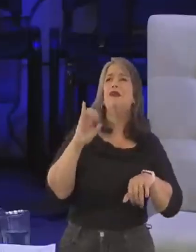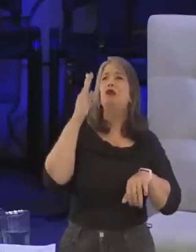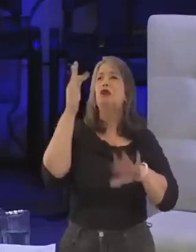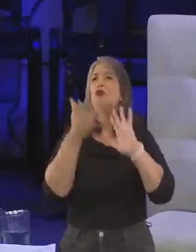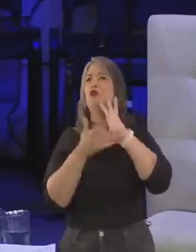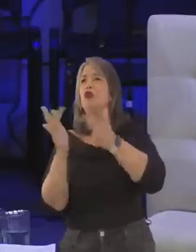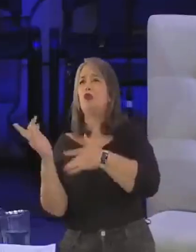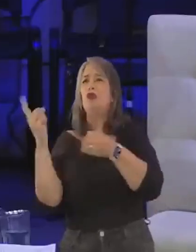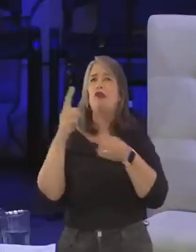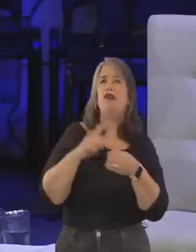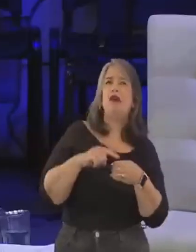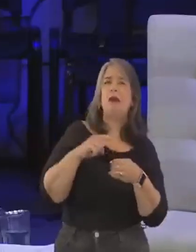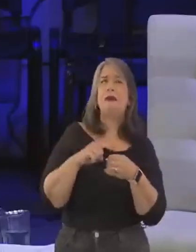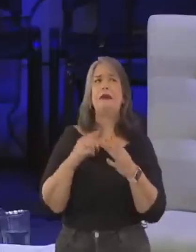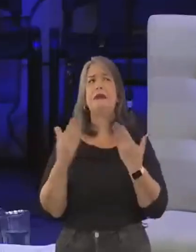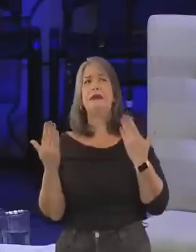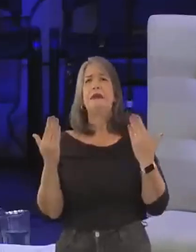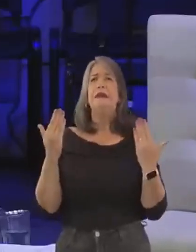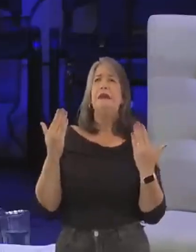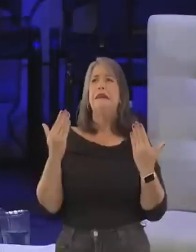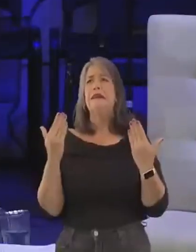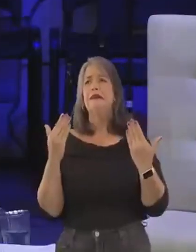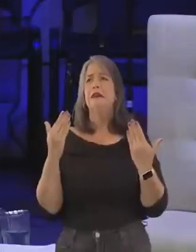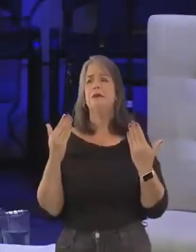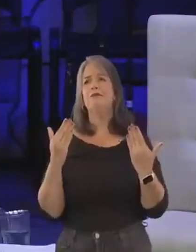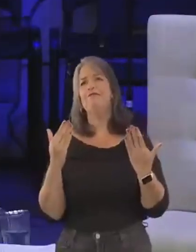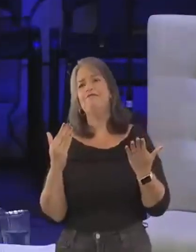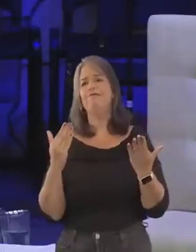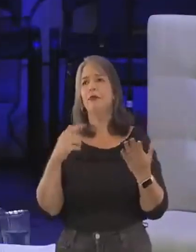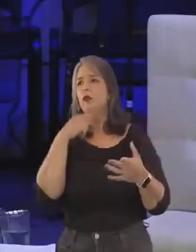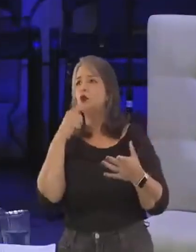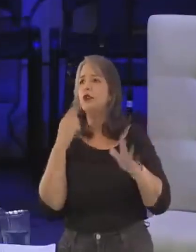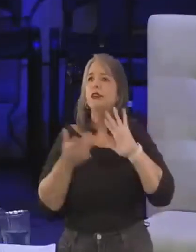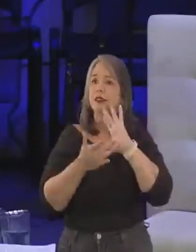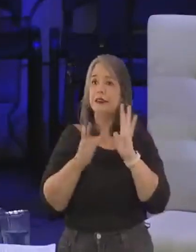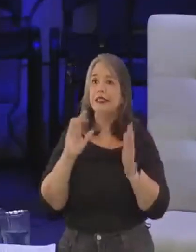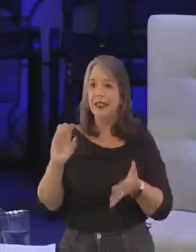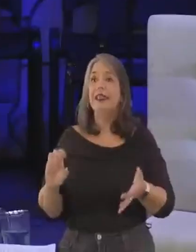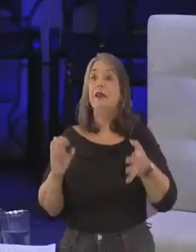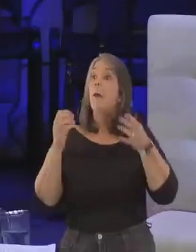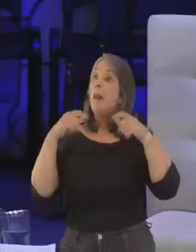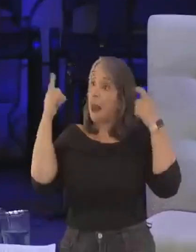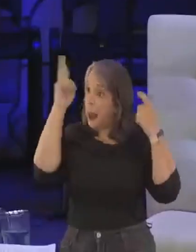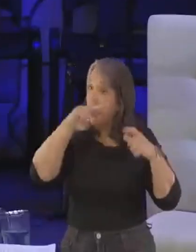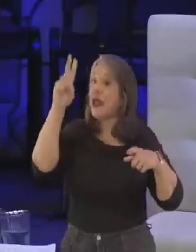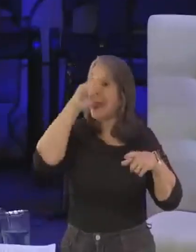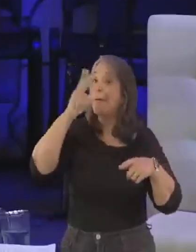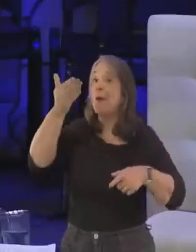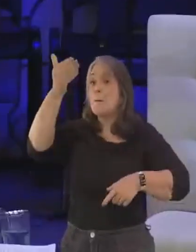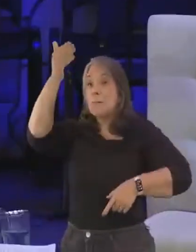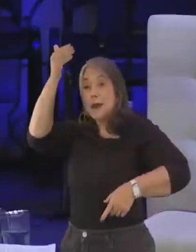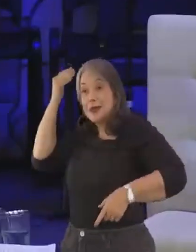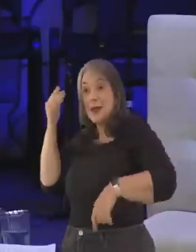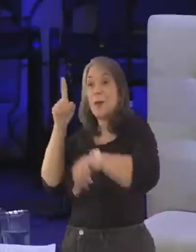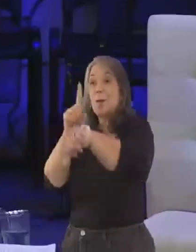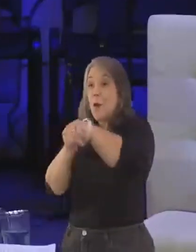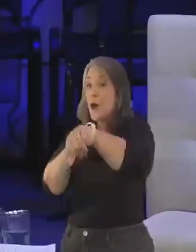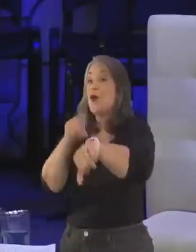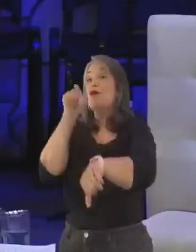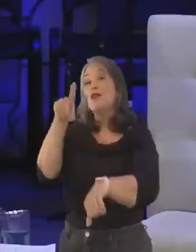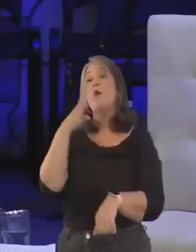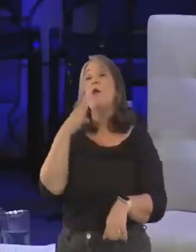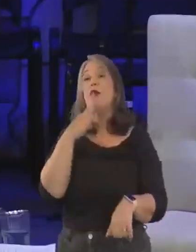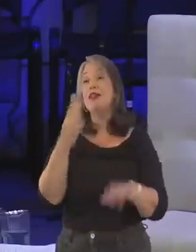bate a desconfiança, imediatamente remeto meu coração àquele dia, quando tive o privilégio